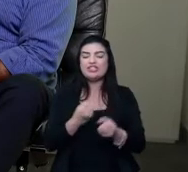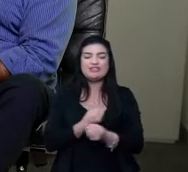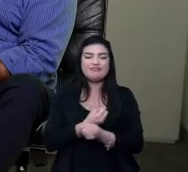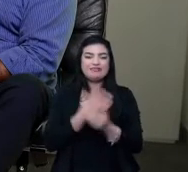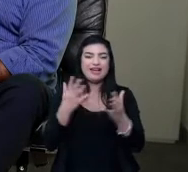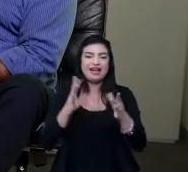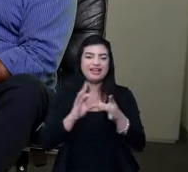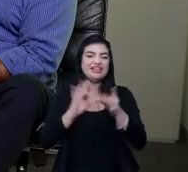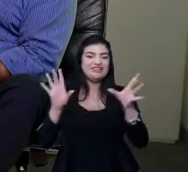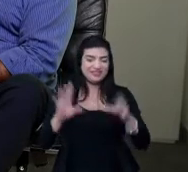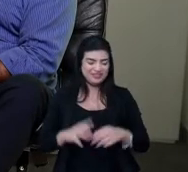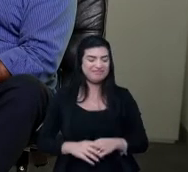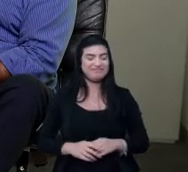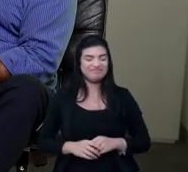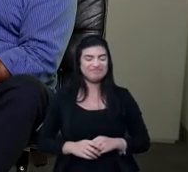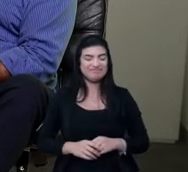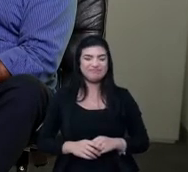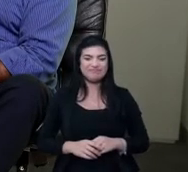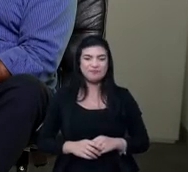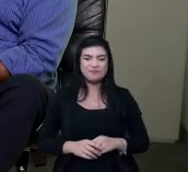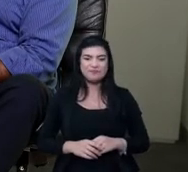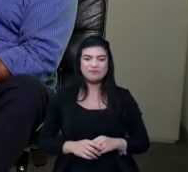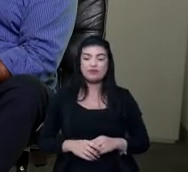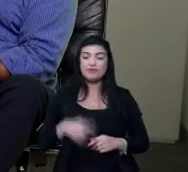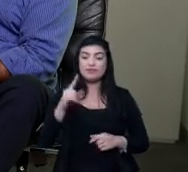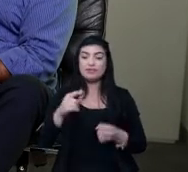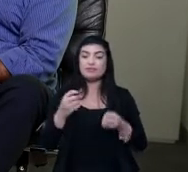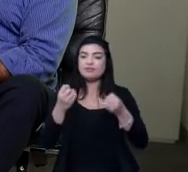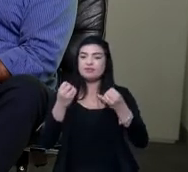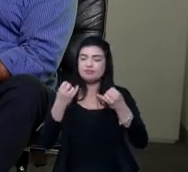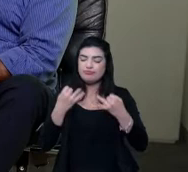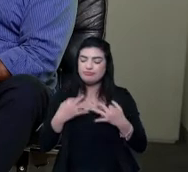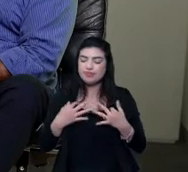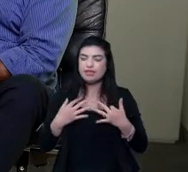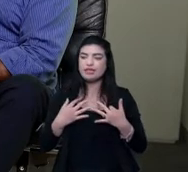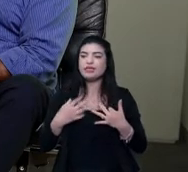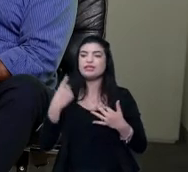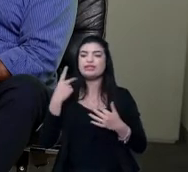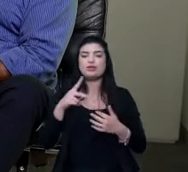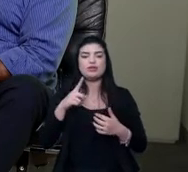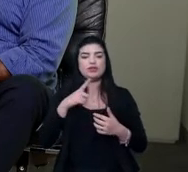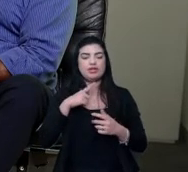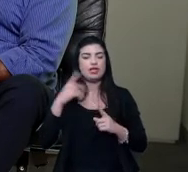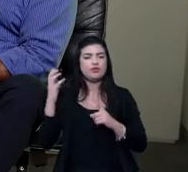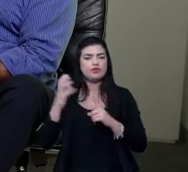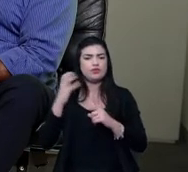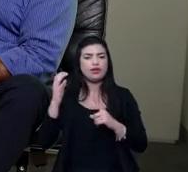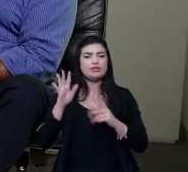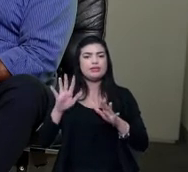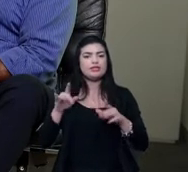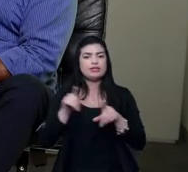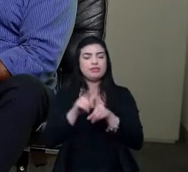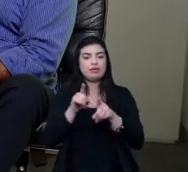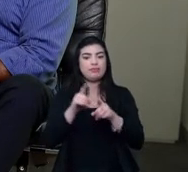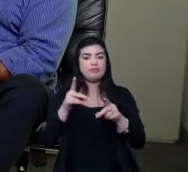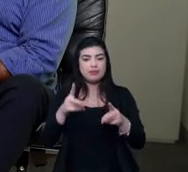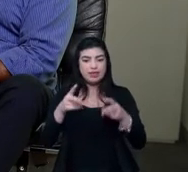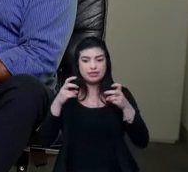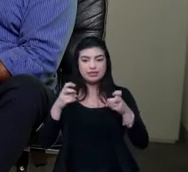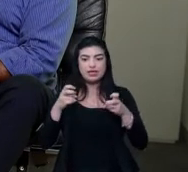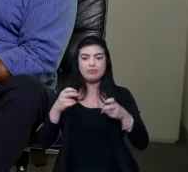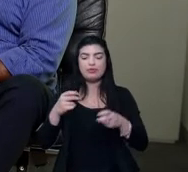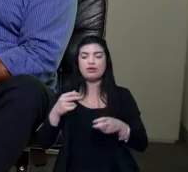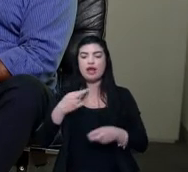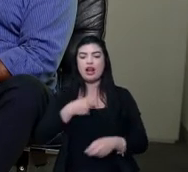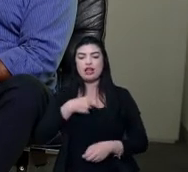liberta. Você fala, então, dessas suas influências e a gente percebe também a questão da religiosidade. Nas